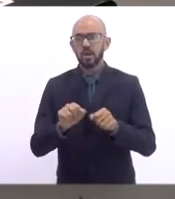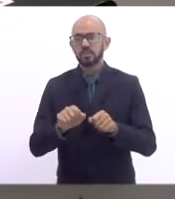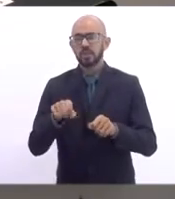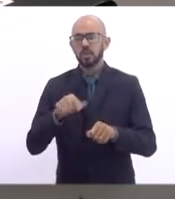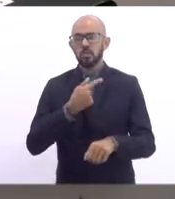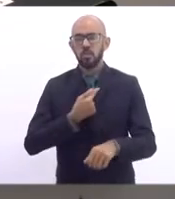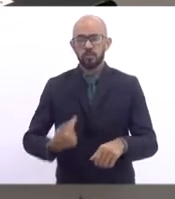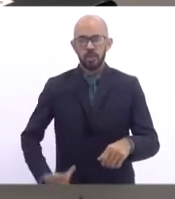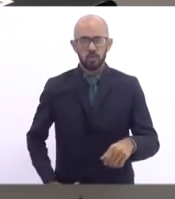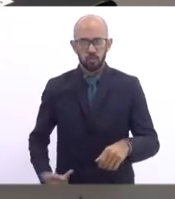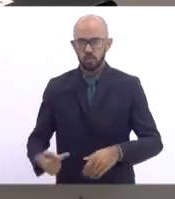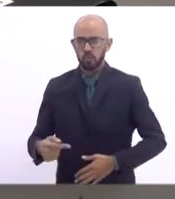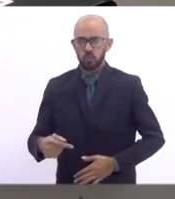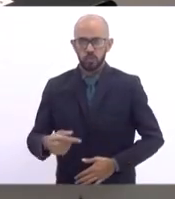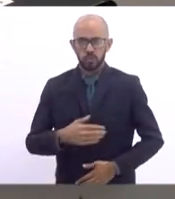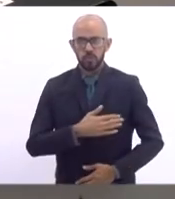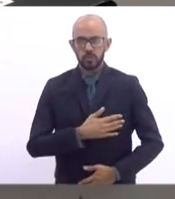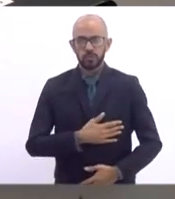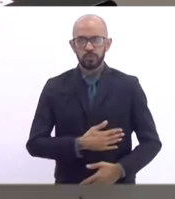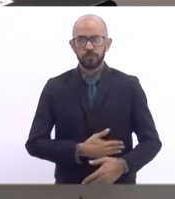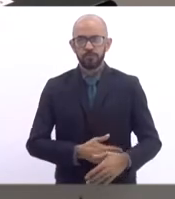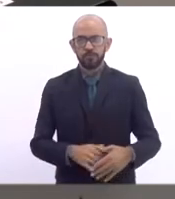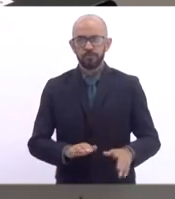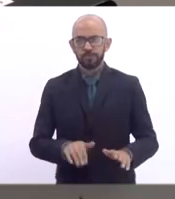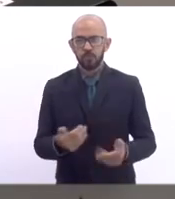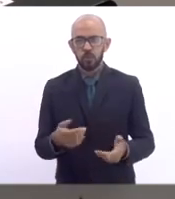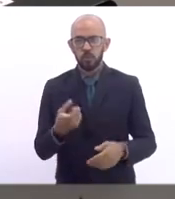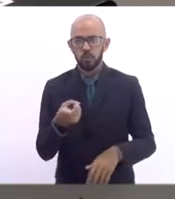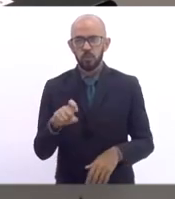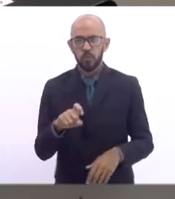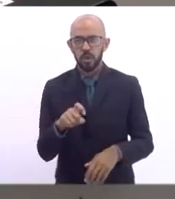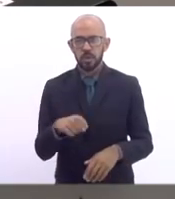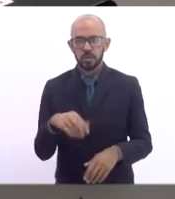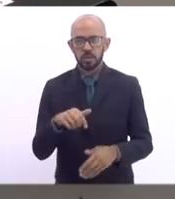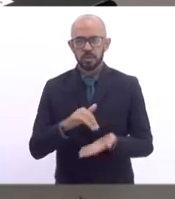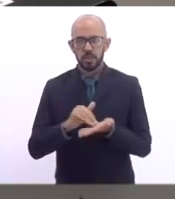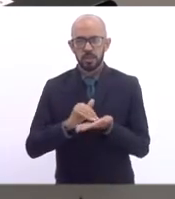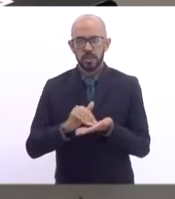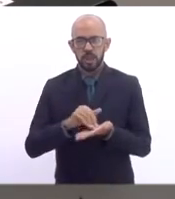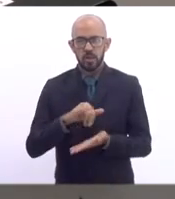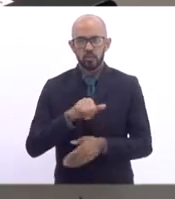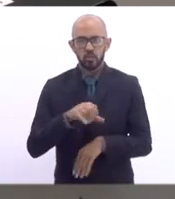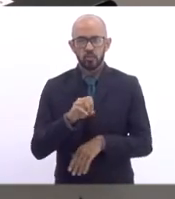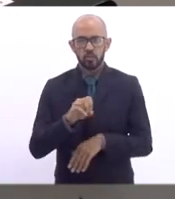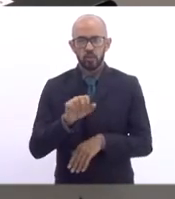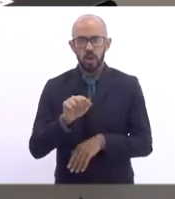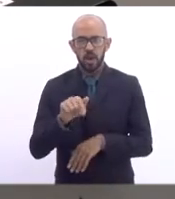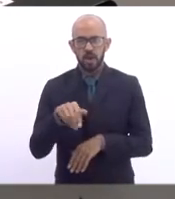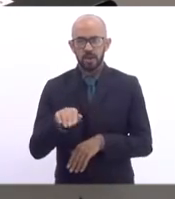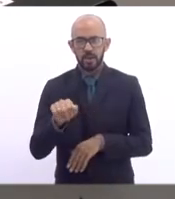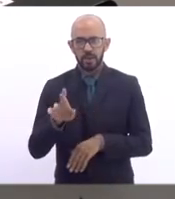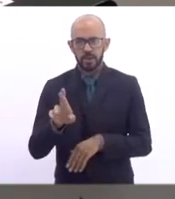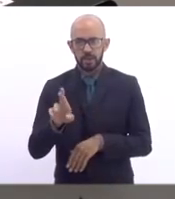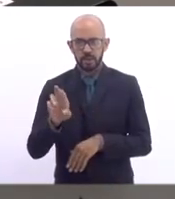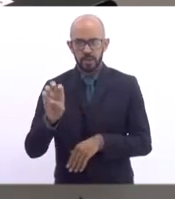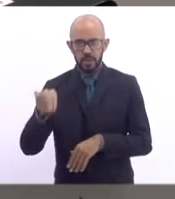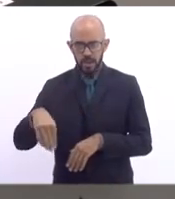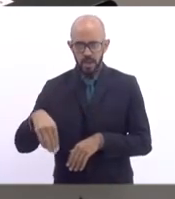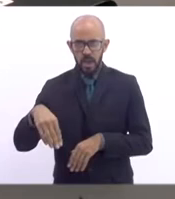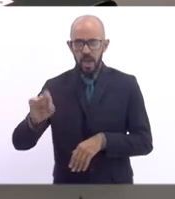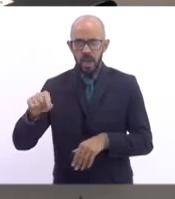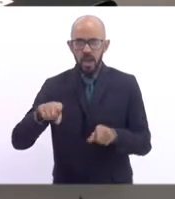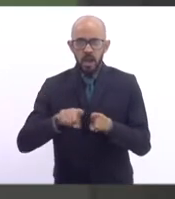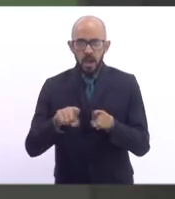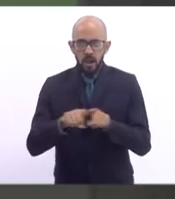no caso do secretário Joaquim Levy também ele foi notificado para apresentar